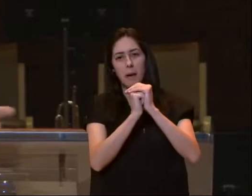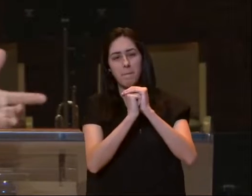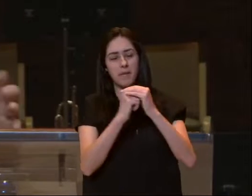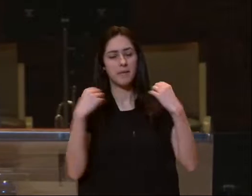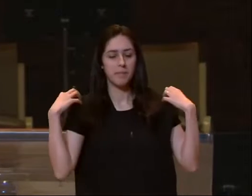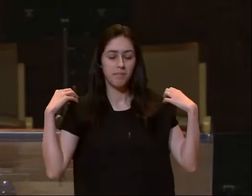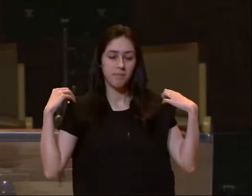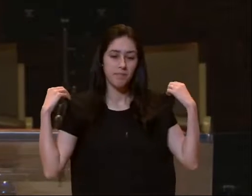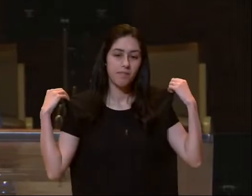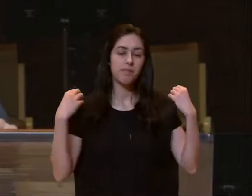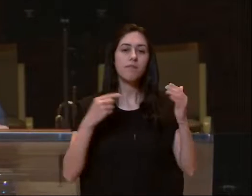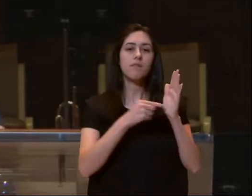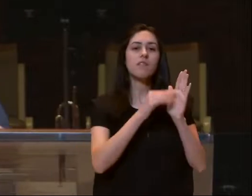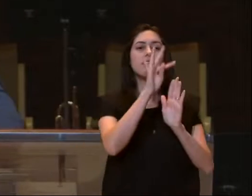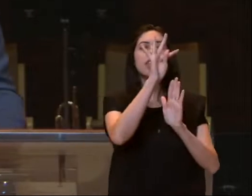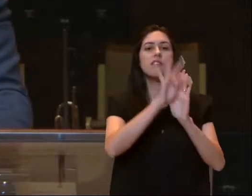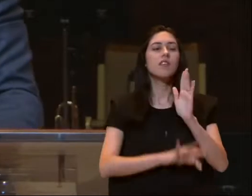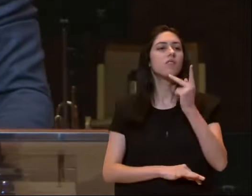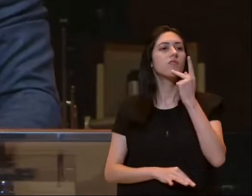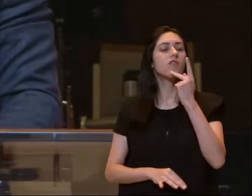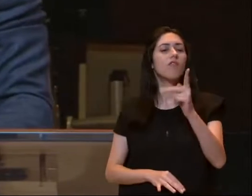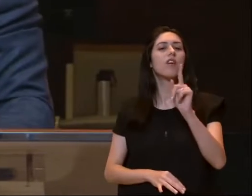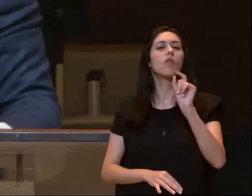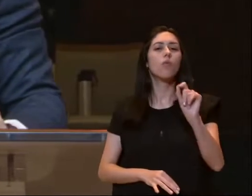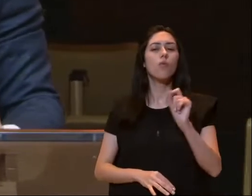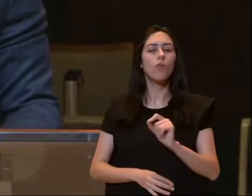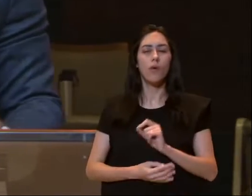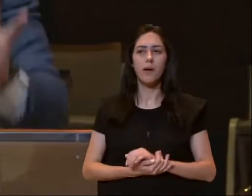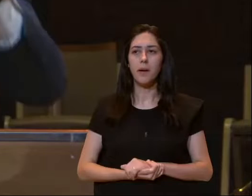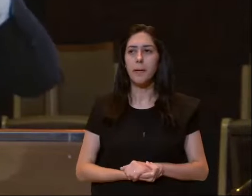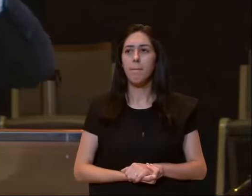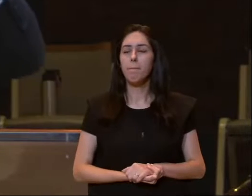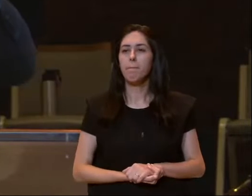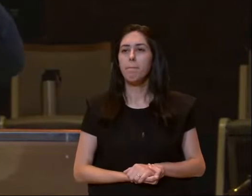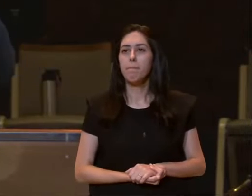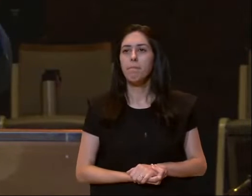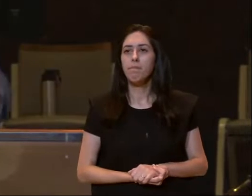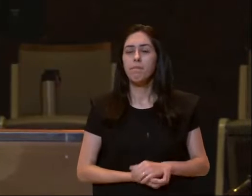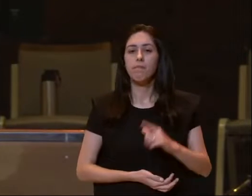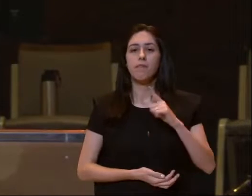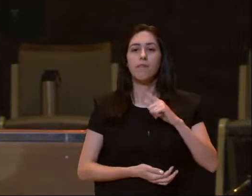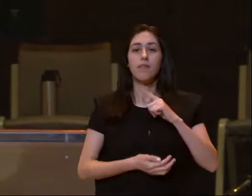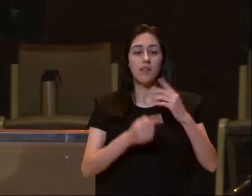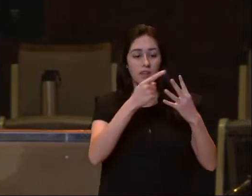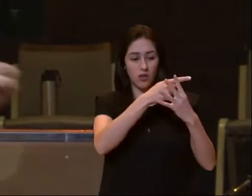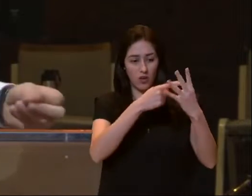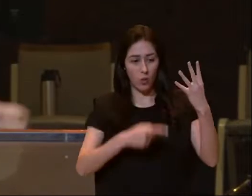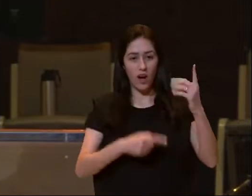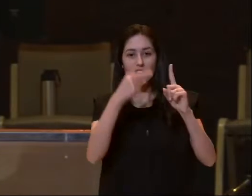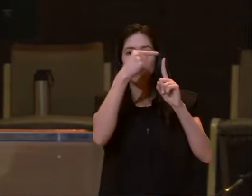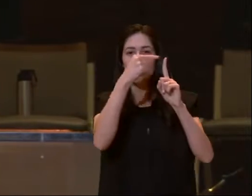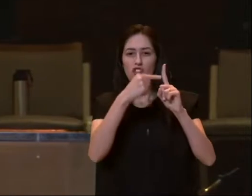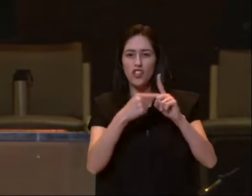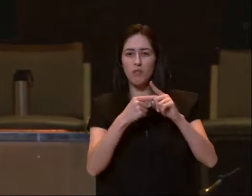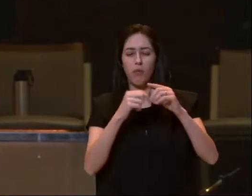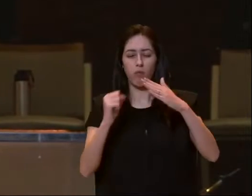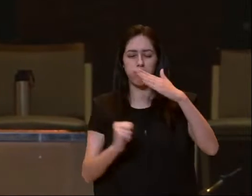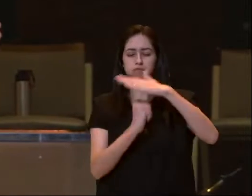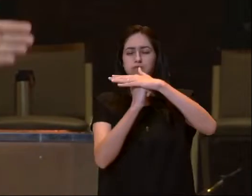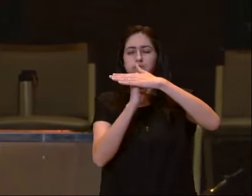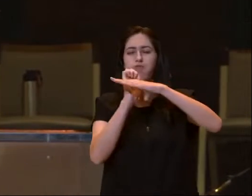Esse texto vai nos falar de 4 tipos de transbordamentos